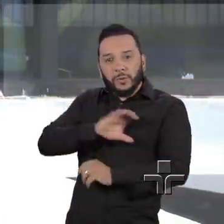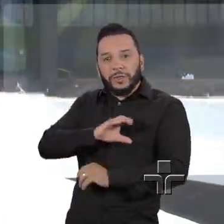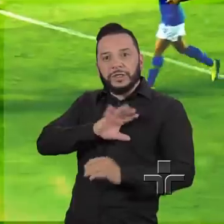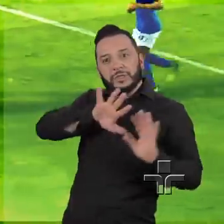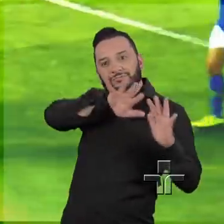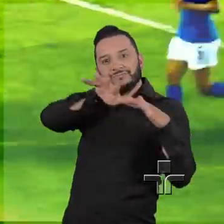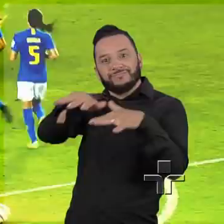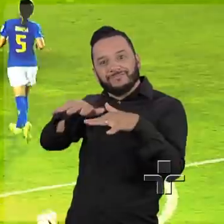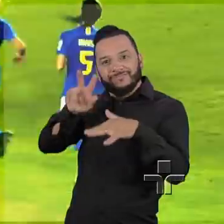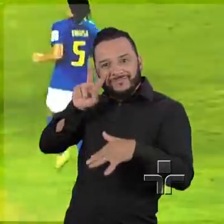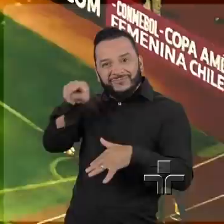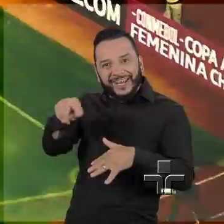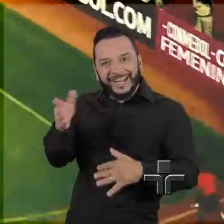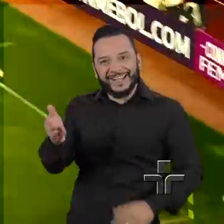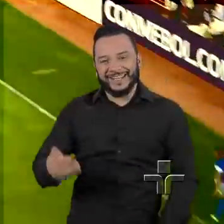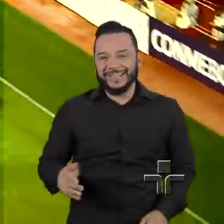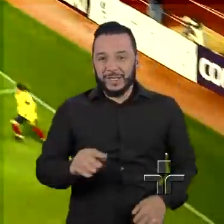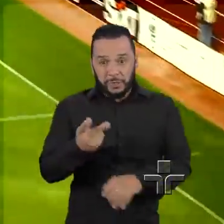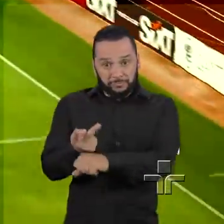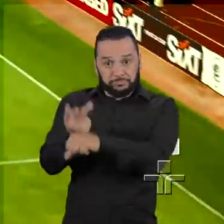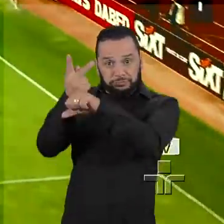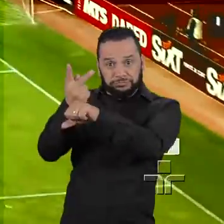ver.